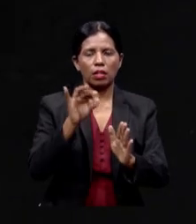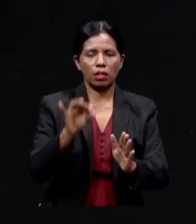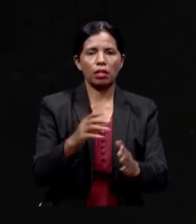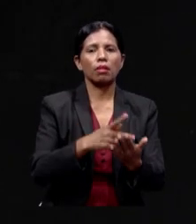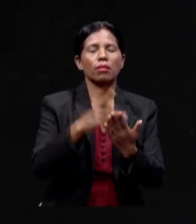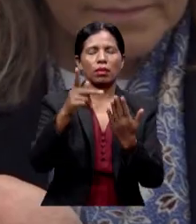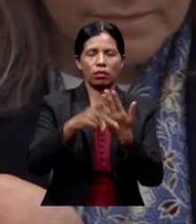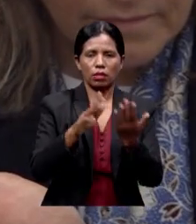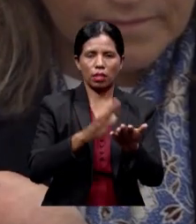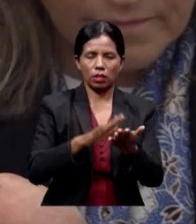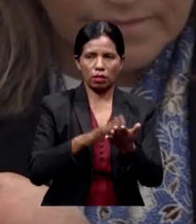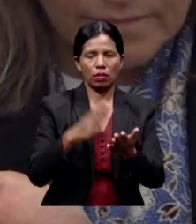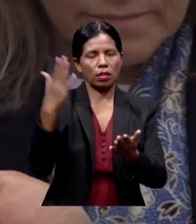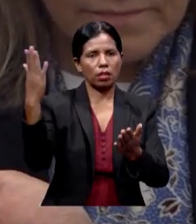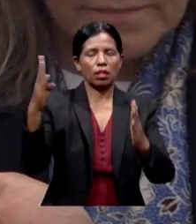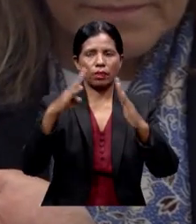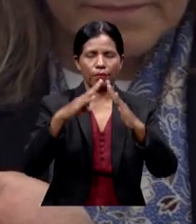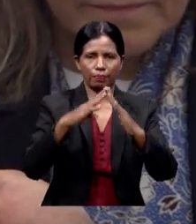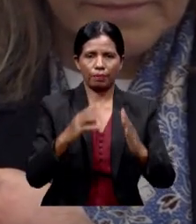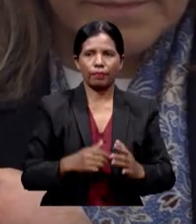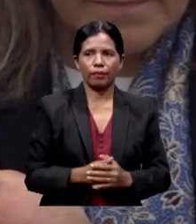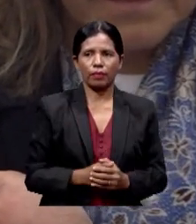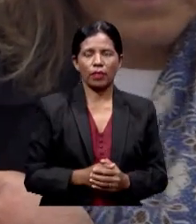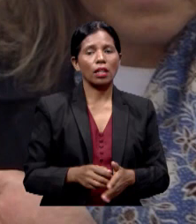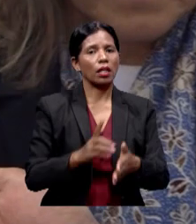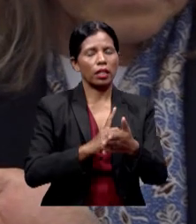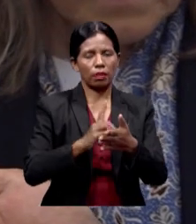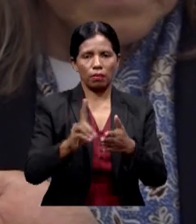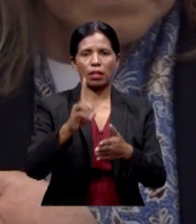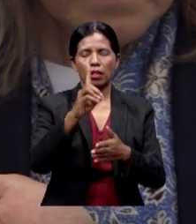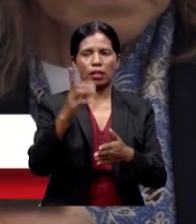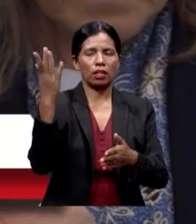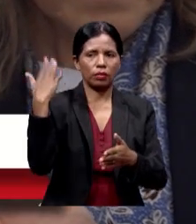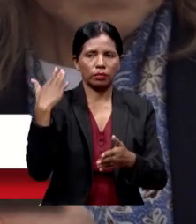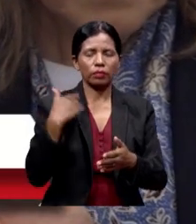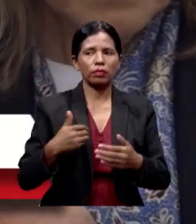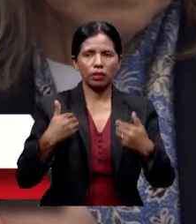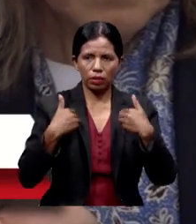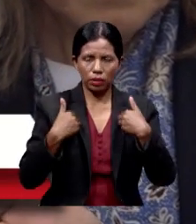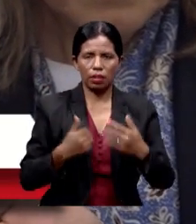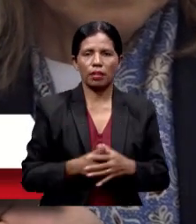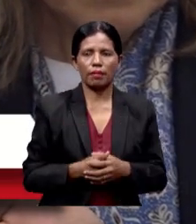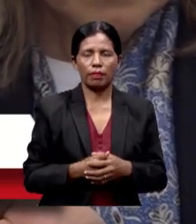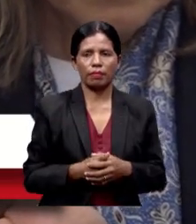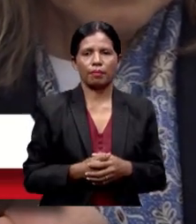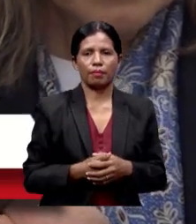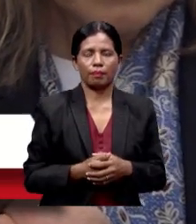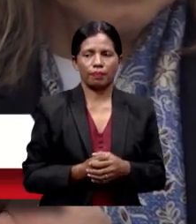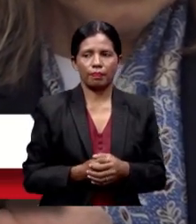PROGRAMA ESCOLA IHA UMA FOIN SEMANA IDA KALIU BA IHA TAN SAIDA